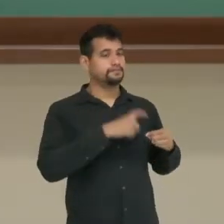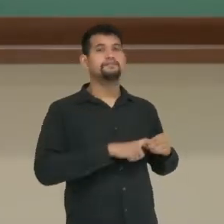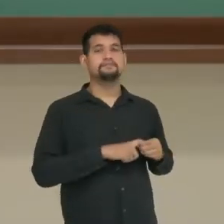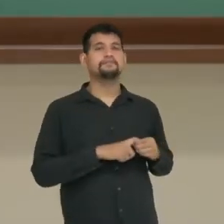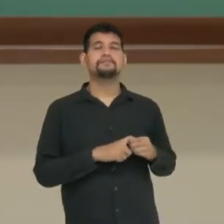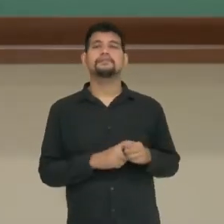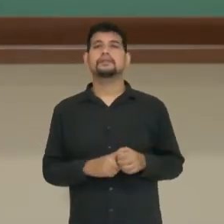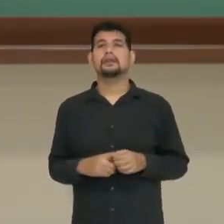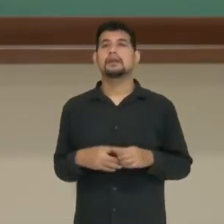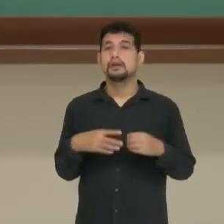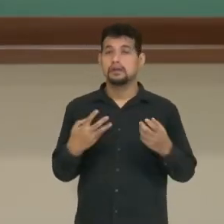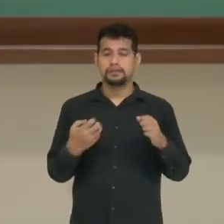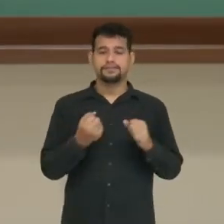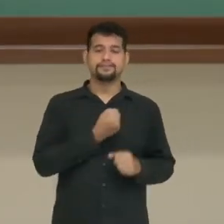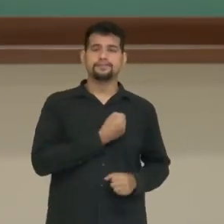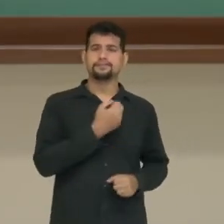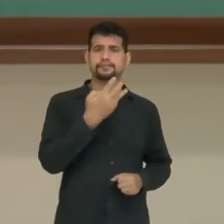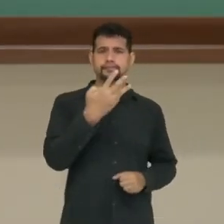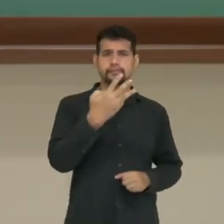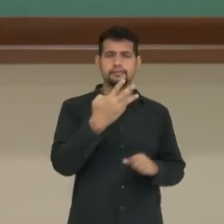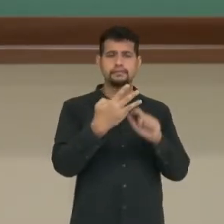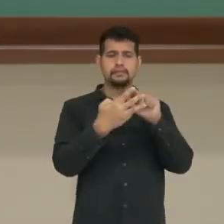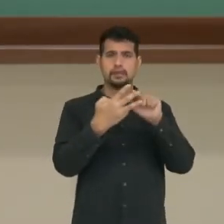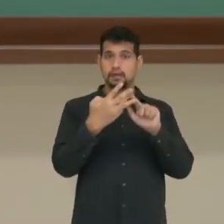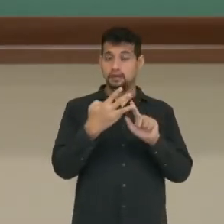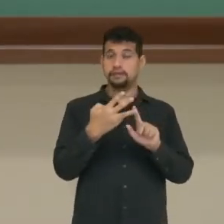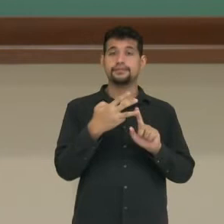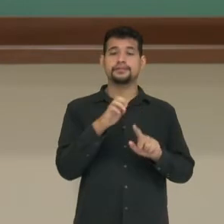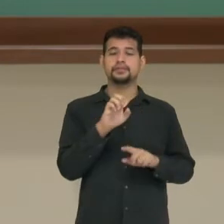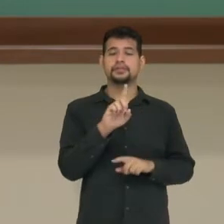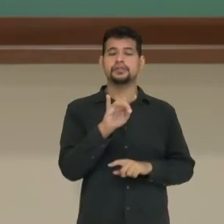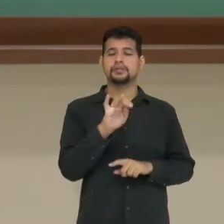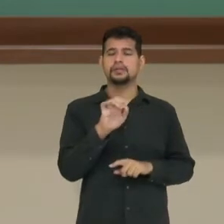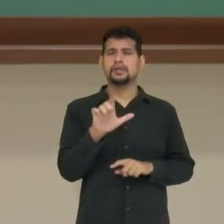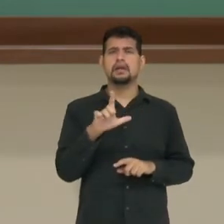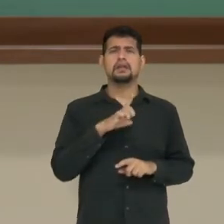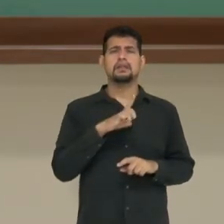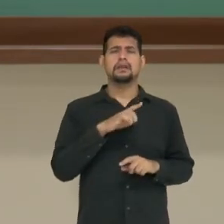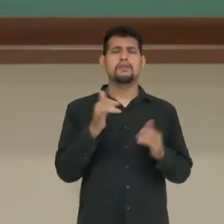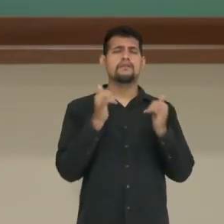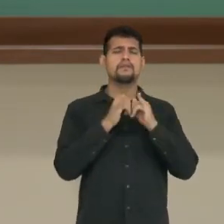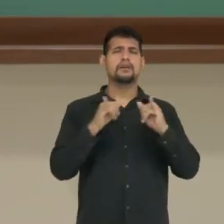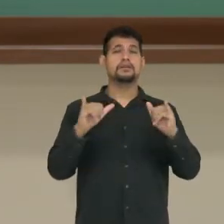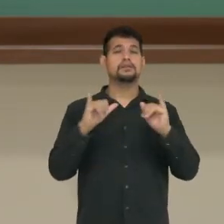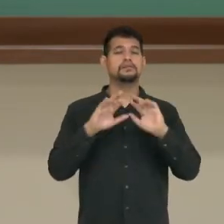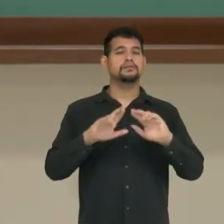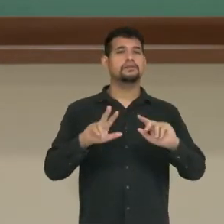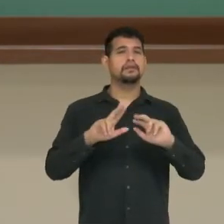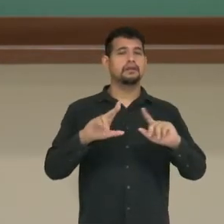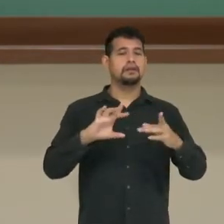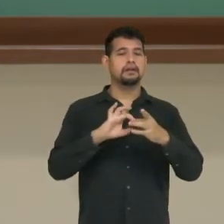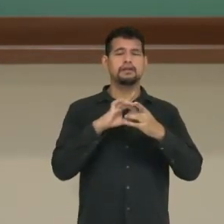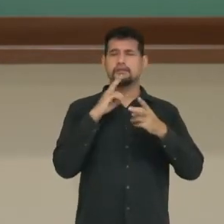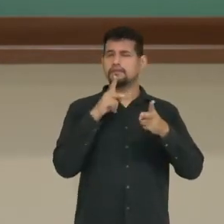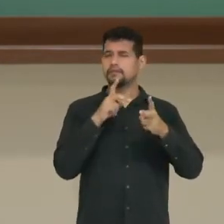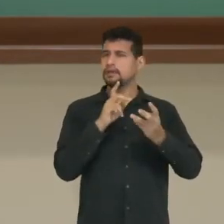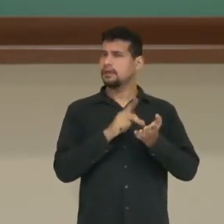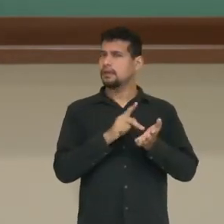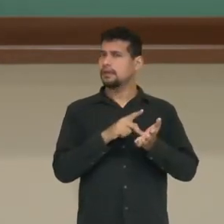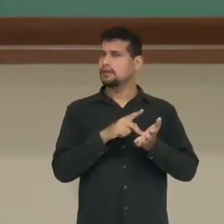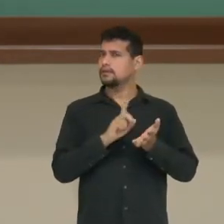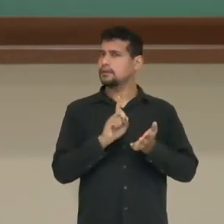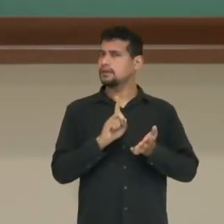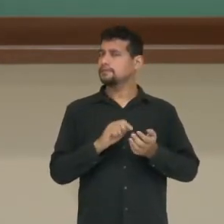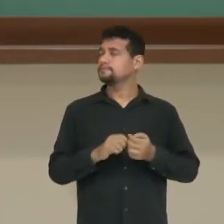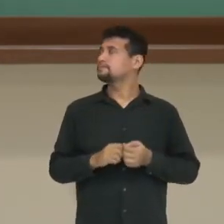Voltei na questão 3. Então, esse editorial faz a leitura diferenciada de uma notícia vinculada no jornal. Vamos conferir se é isso mesmo? Olha o